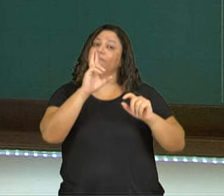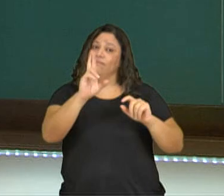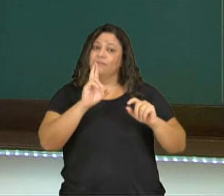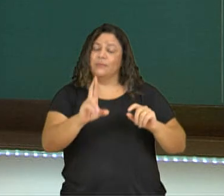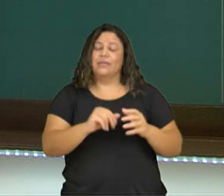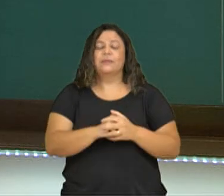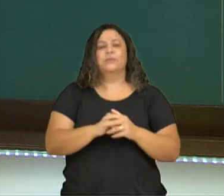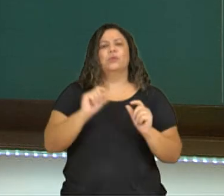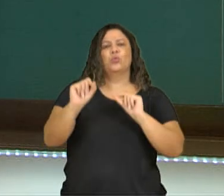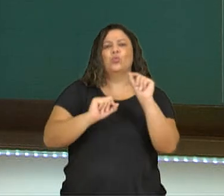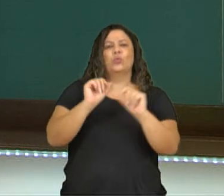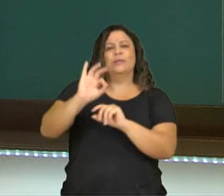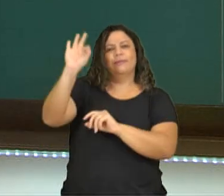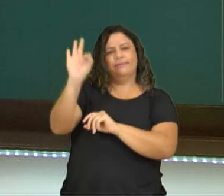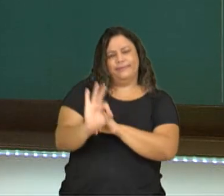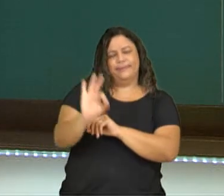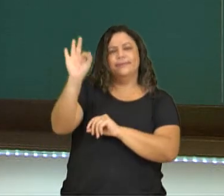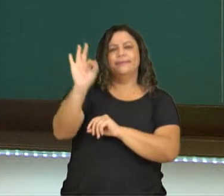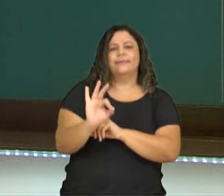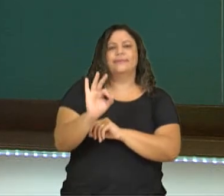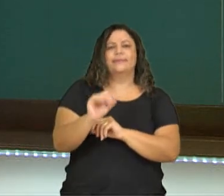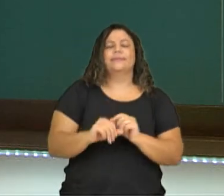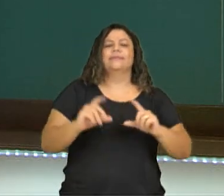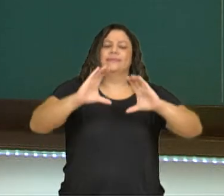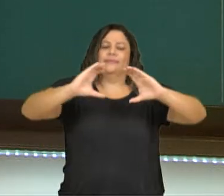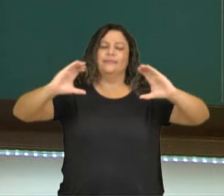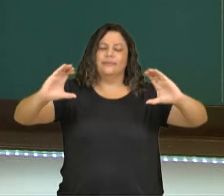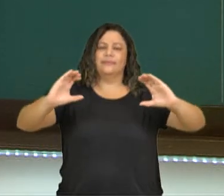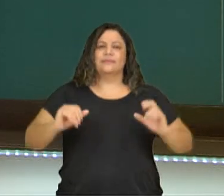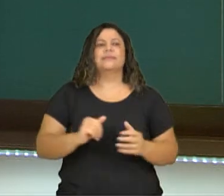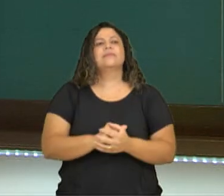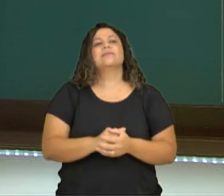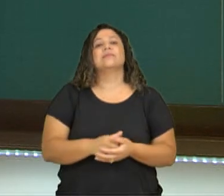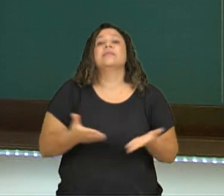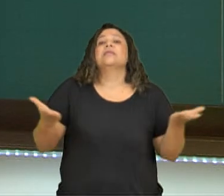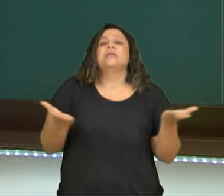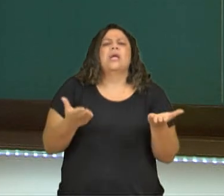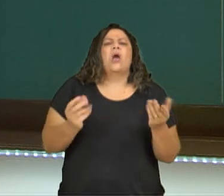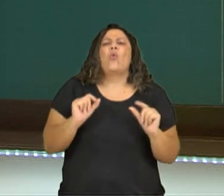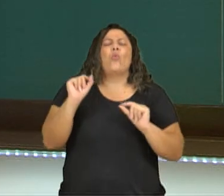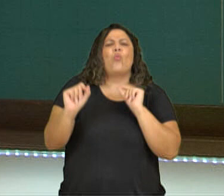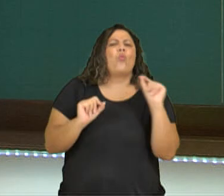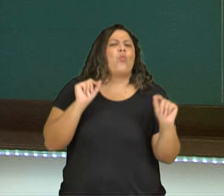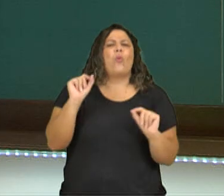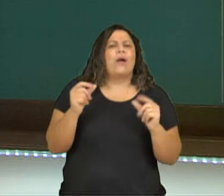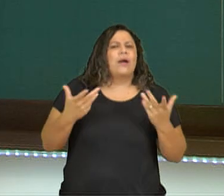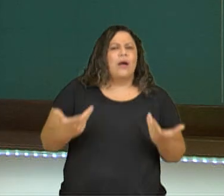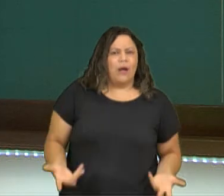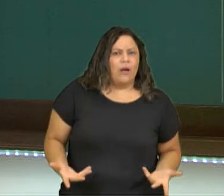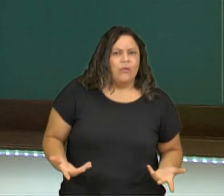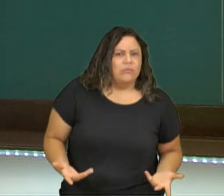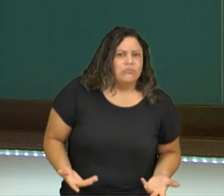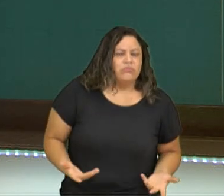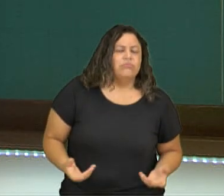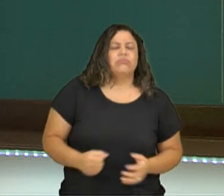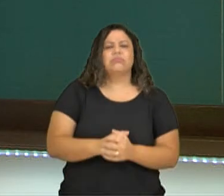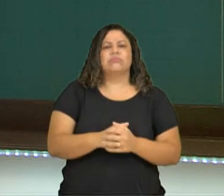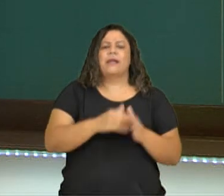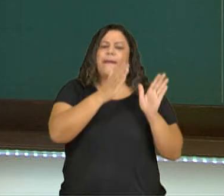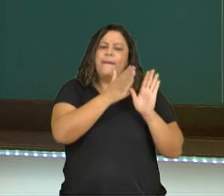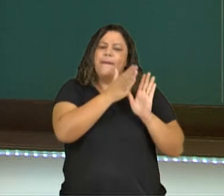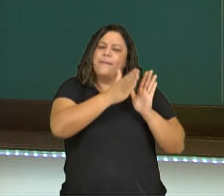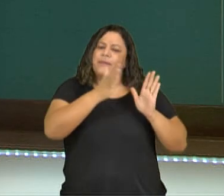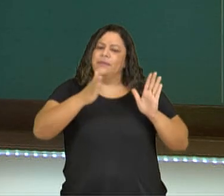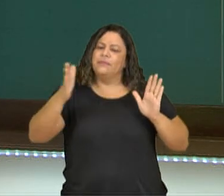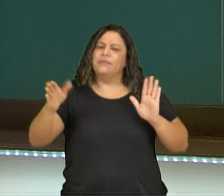o rendimento da equação, ok? Então, vejam só, quais são ou qual é o passo a passo para